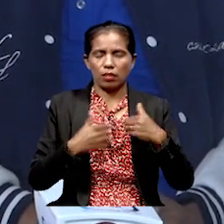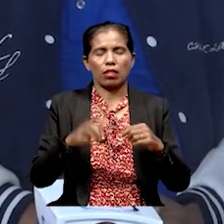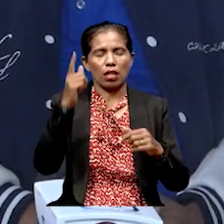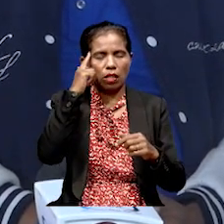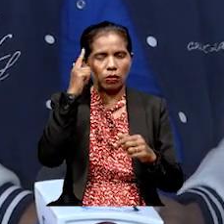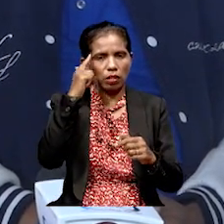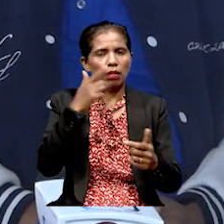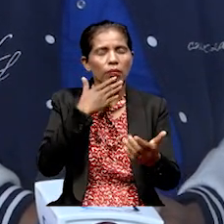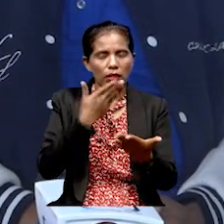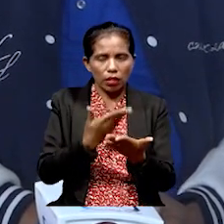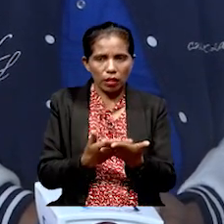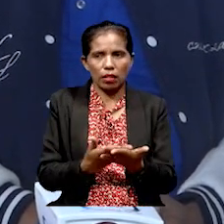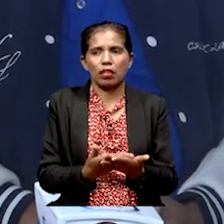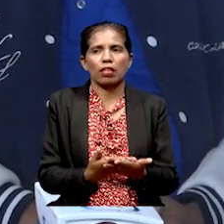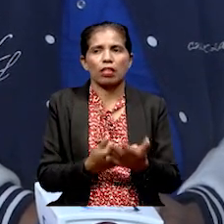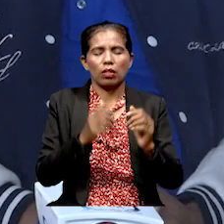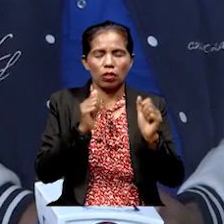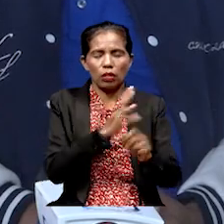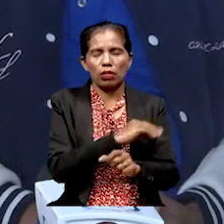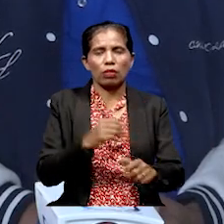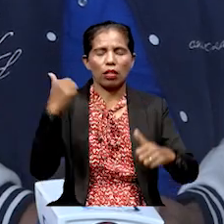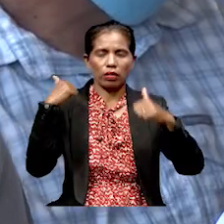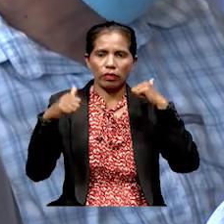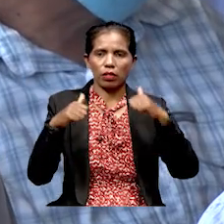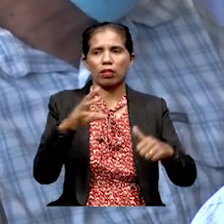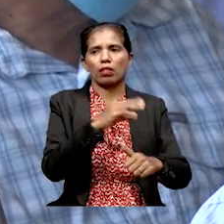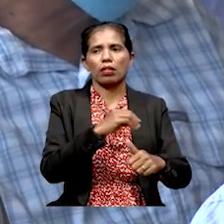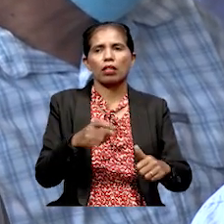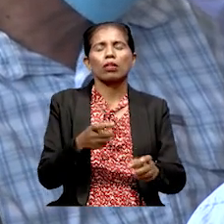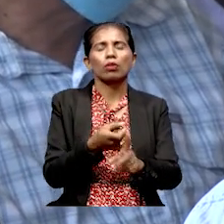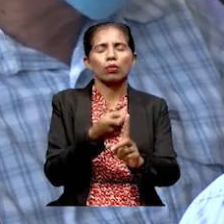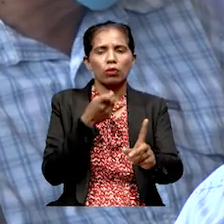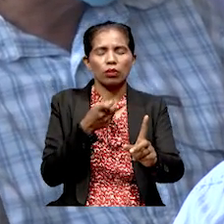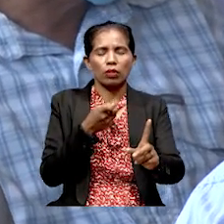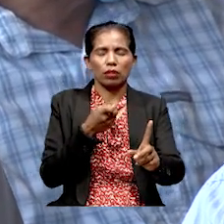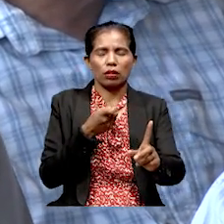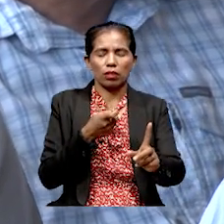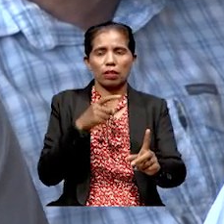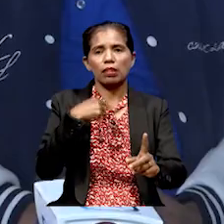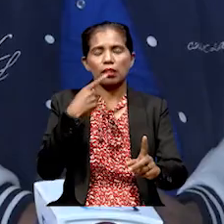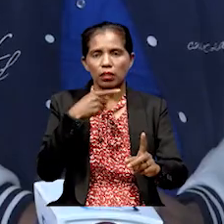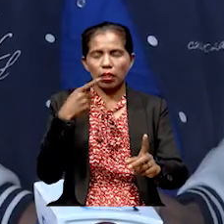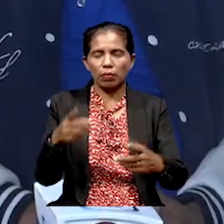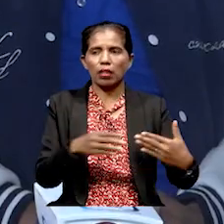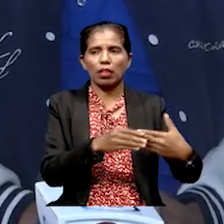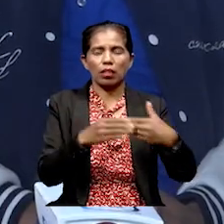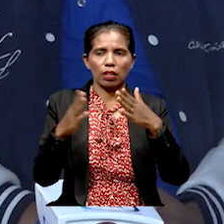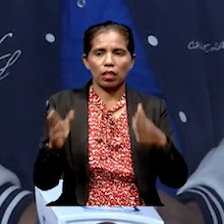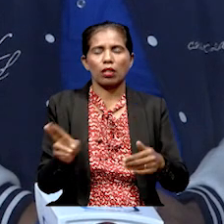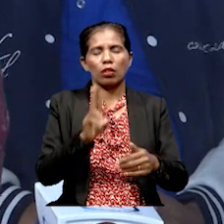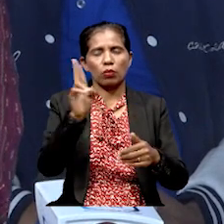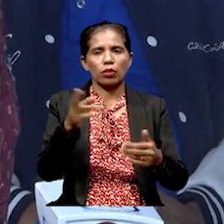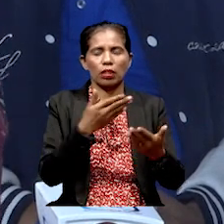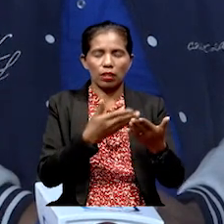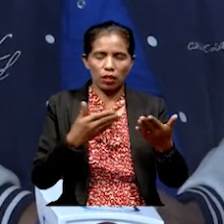imaginação, criatividade, você se macuco para usar instrumento financeiro